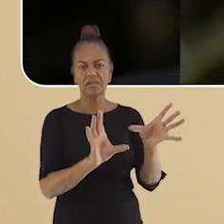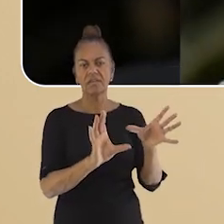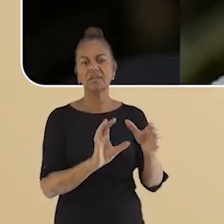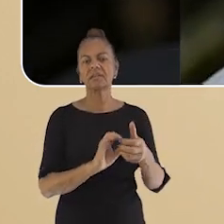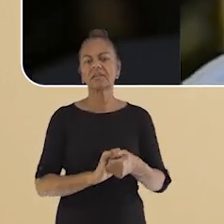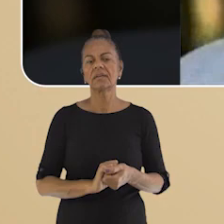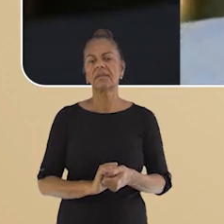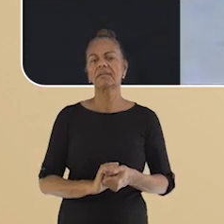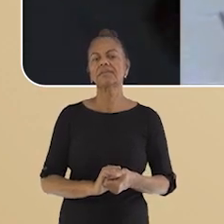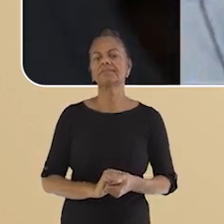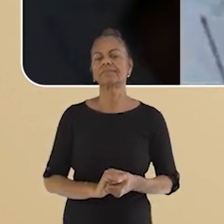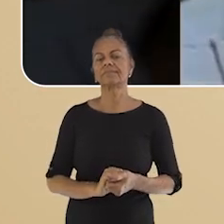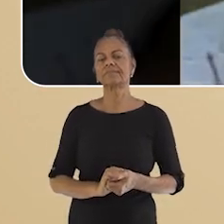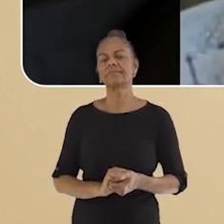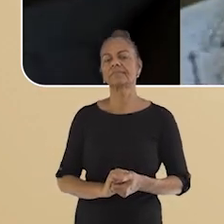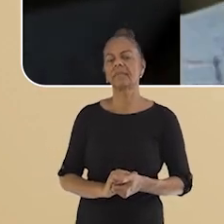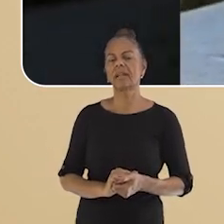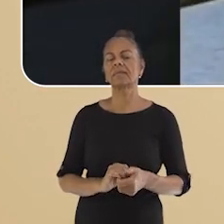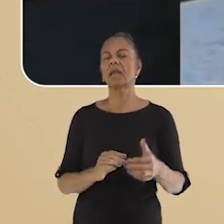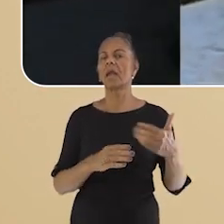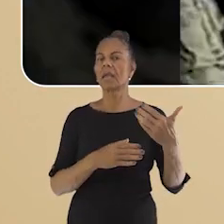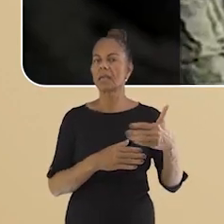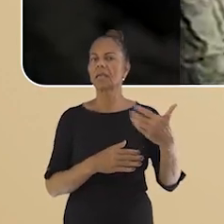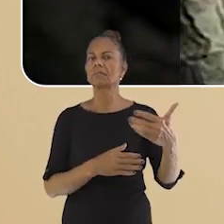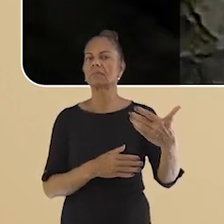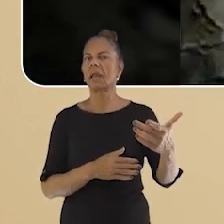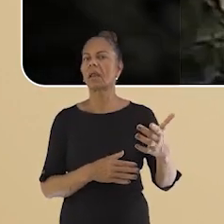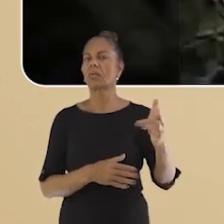sara. E ela aí tem mais condições de vida, né?